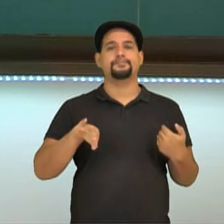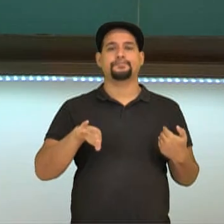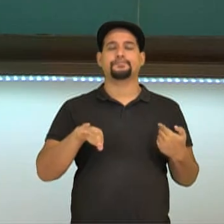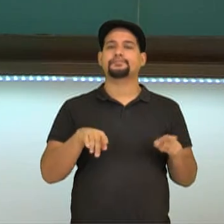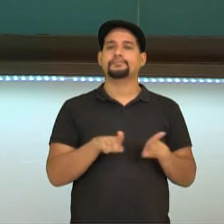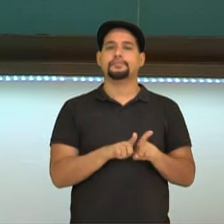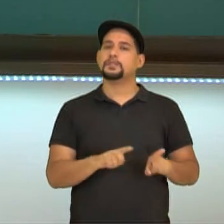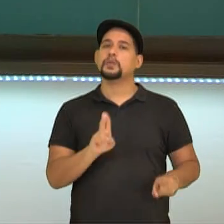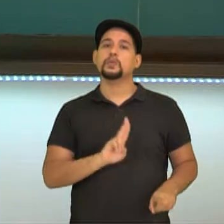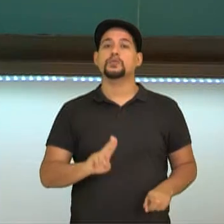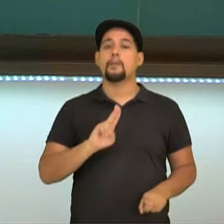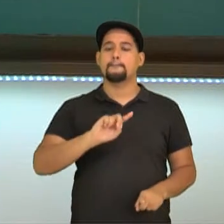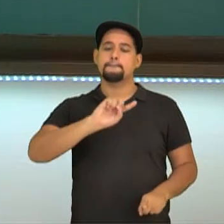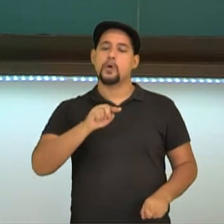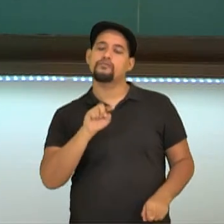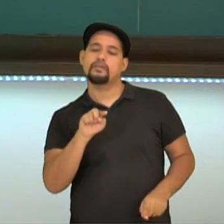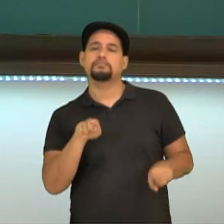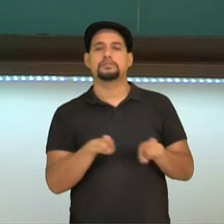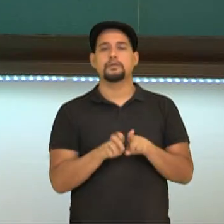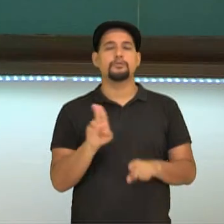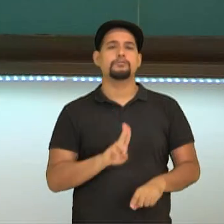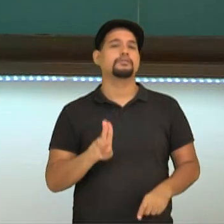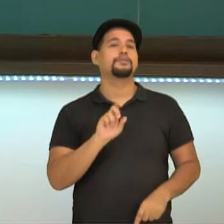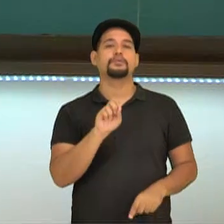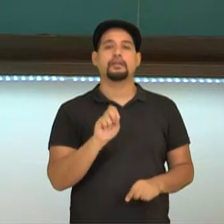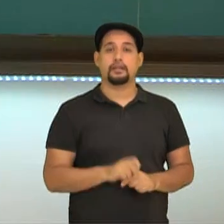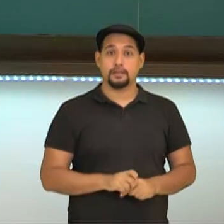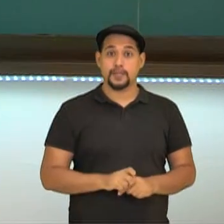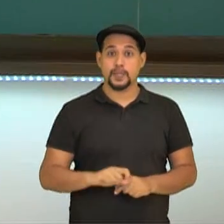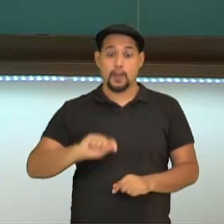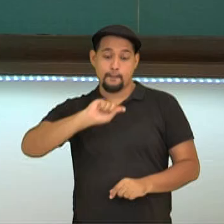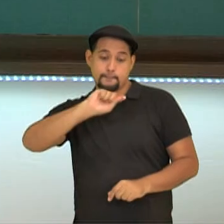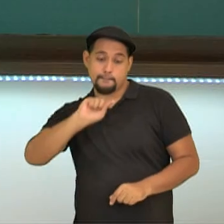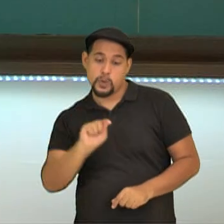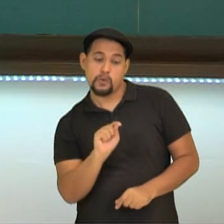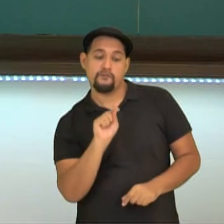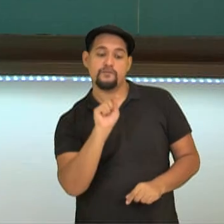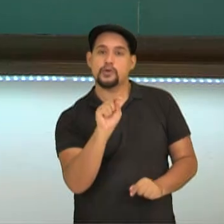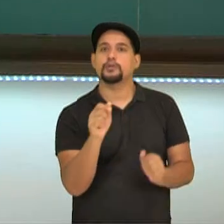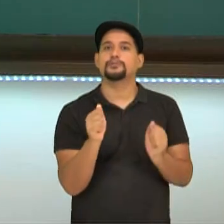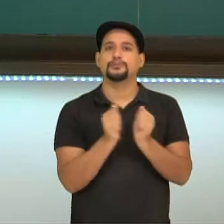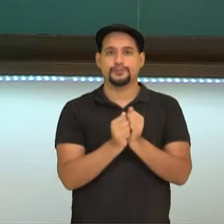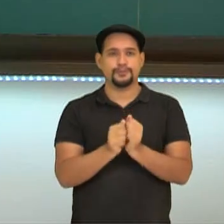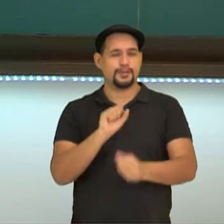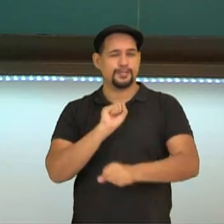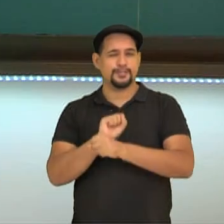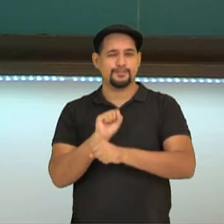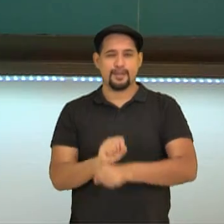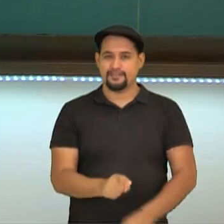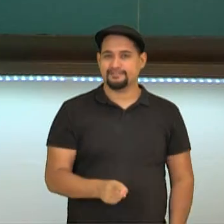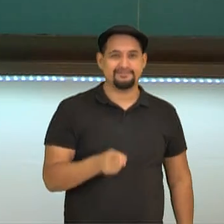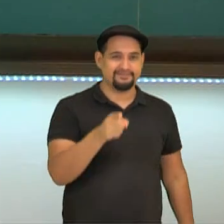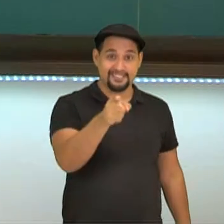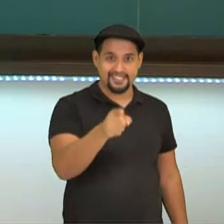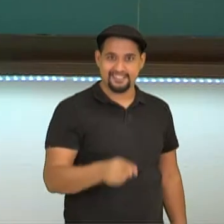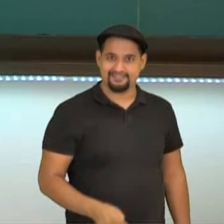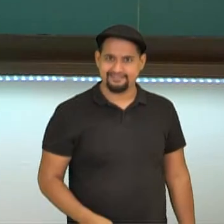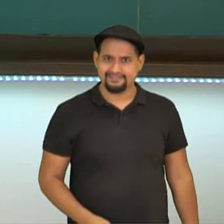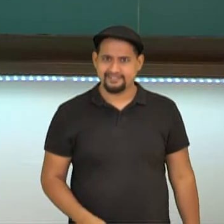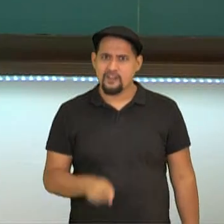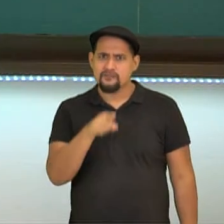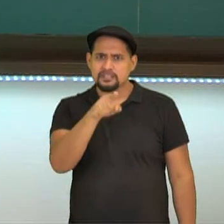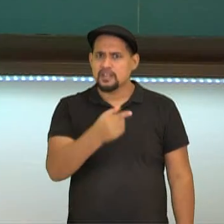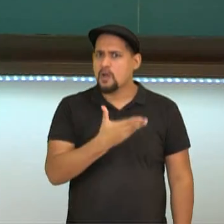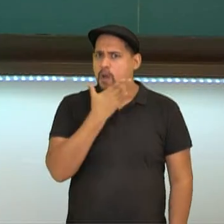orações pela pontuação, utilizando o ponto e a vírgula. Eu espero que você, meu querido, que você,